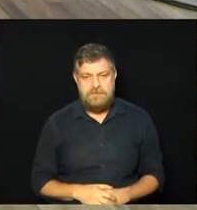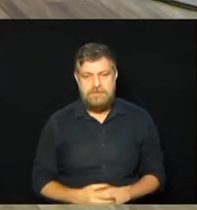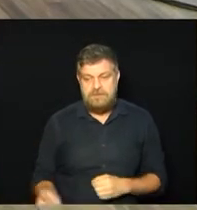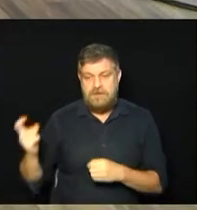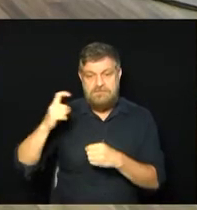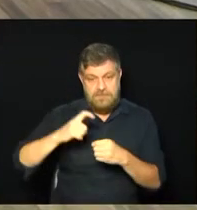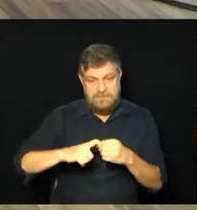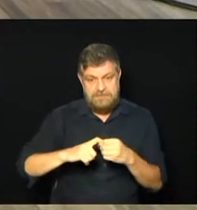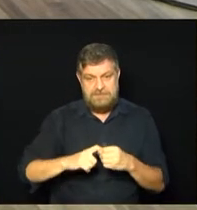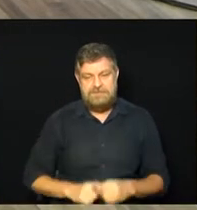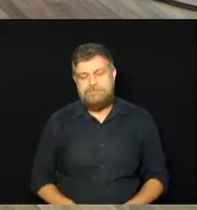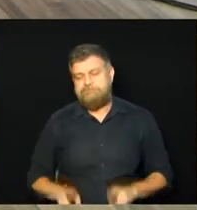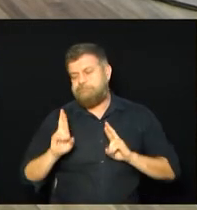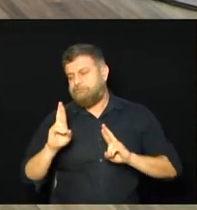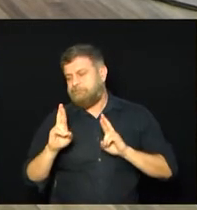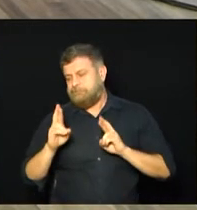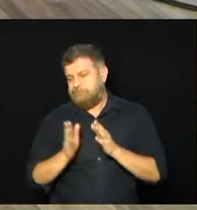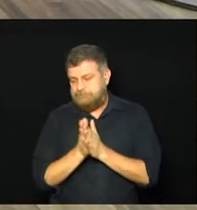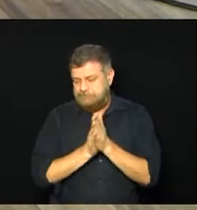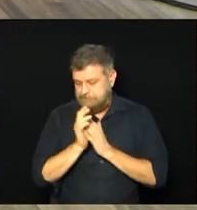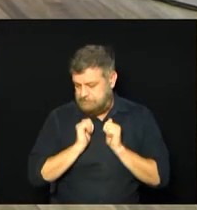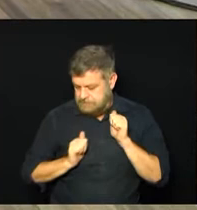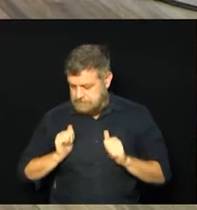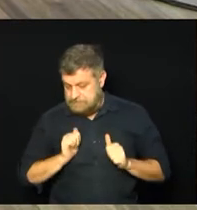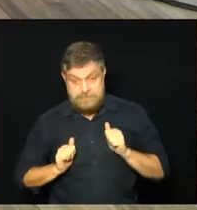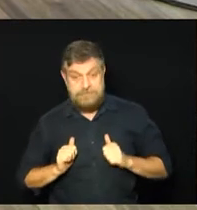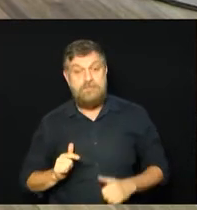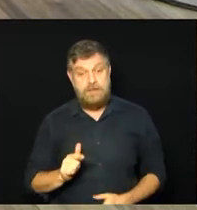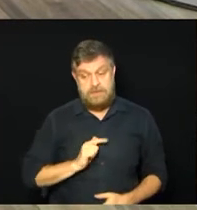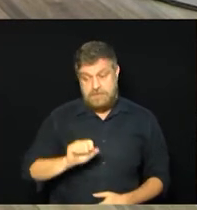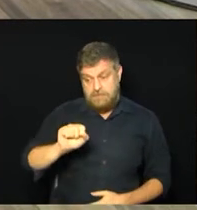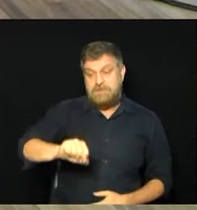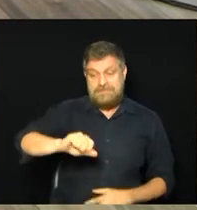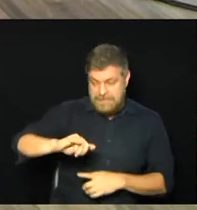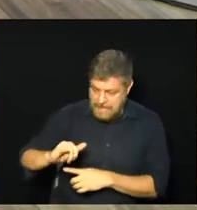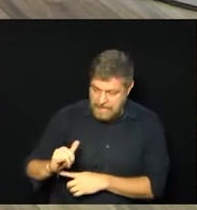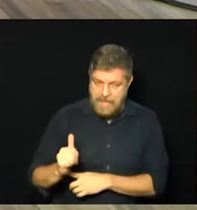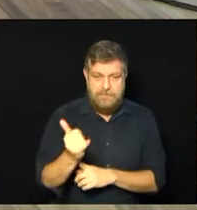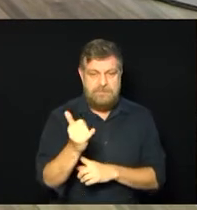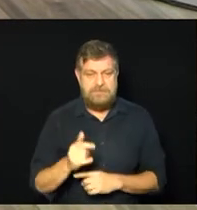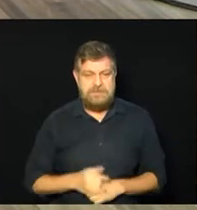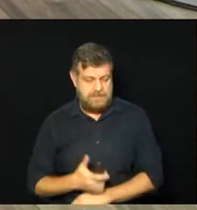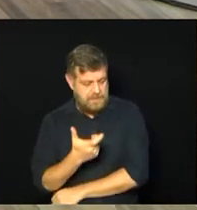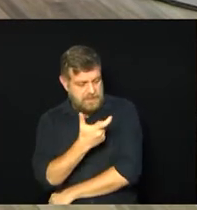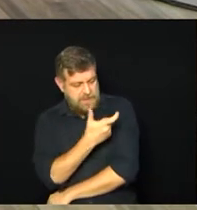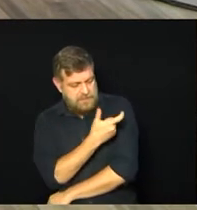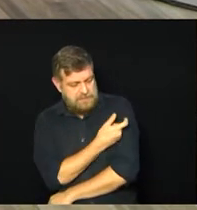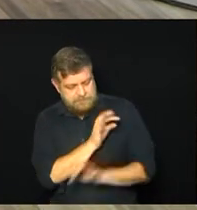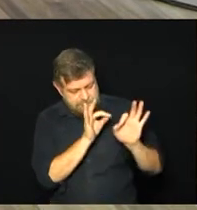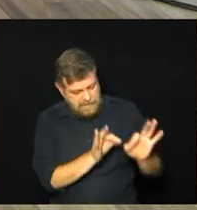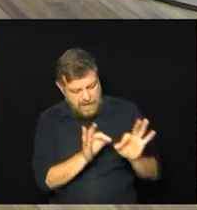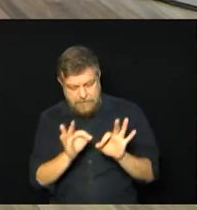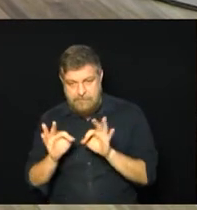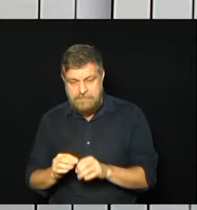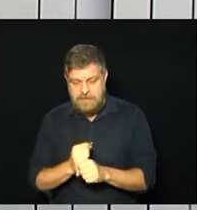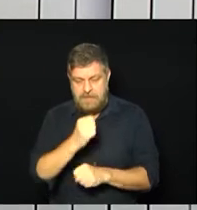Retomada mais que aguardada por todos nós, Michel, então nós temos que aproveitar, né? Todo mundo com a vacinação em dia, então agora no fim